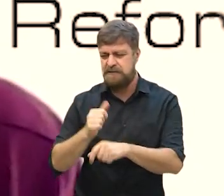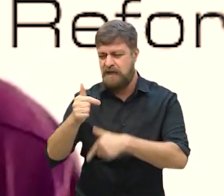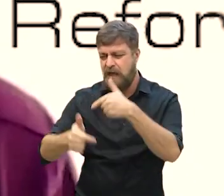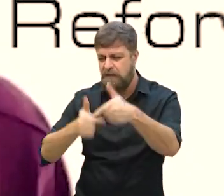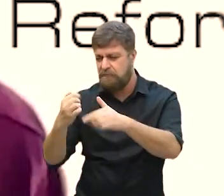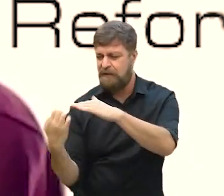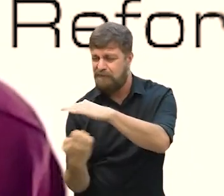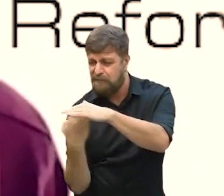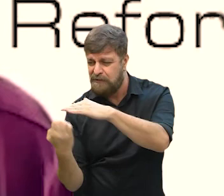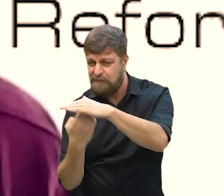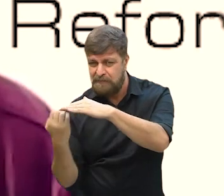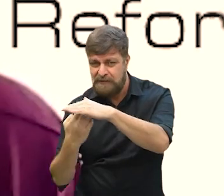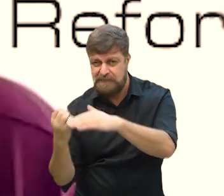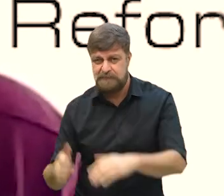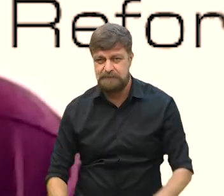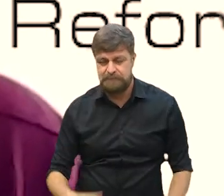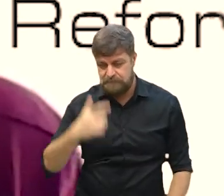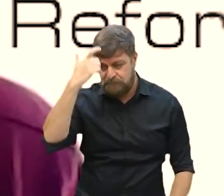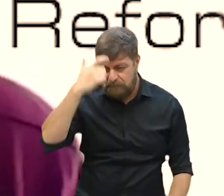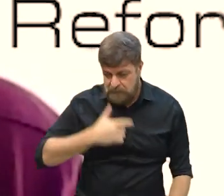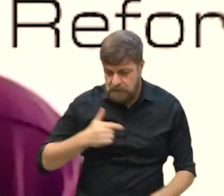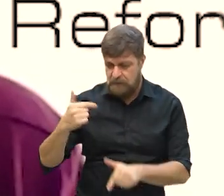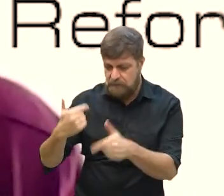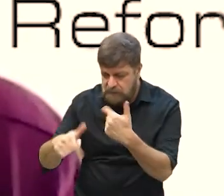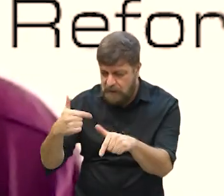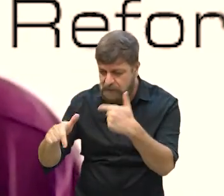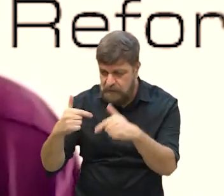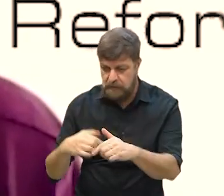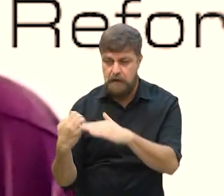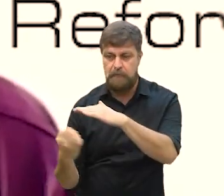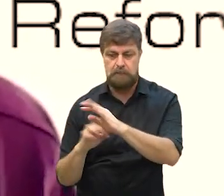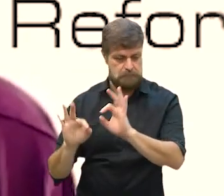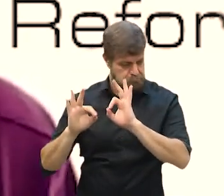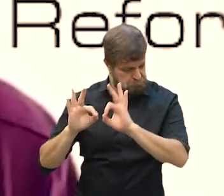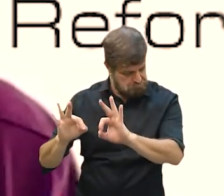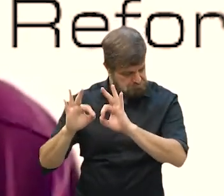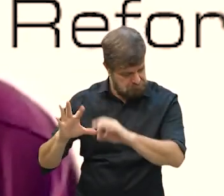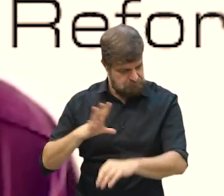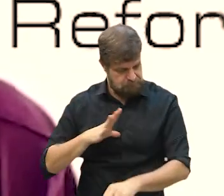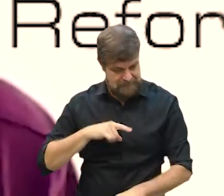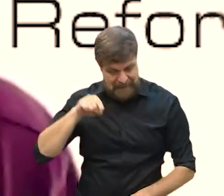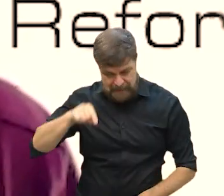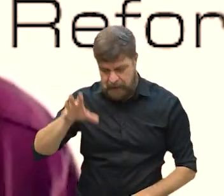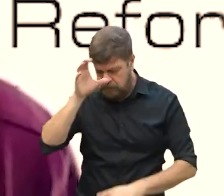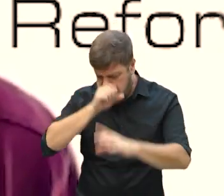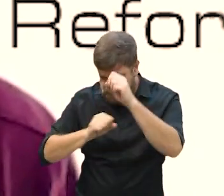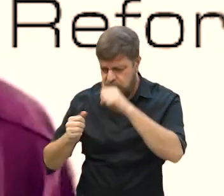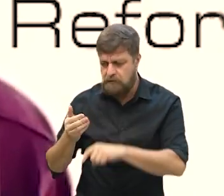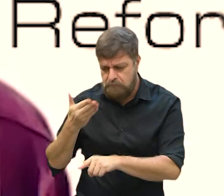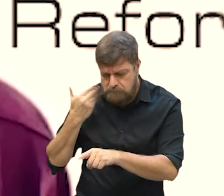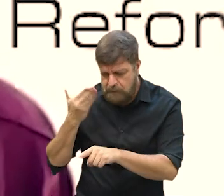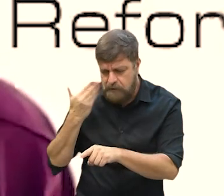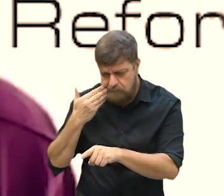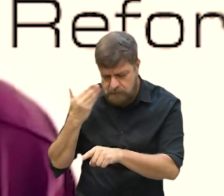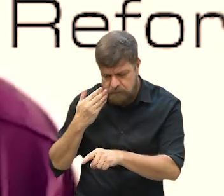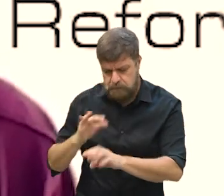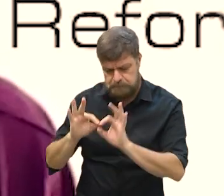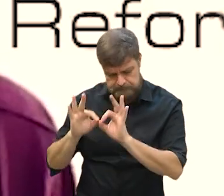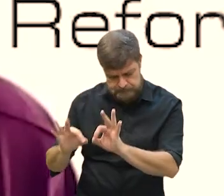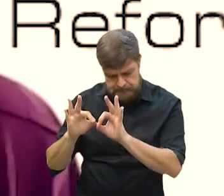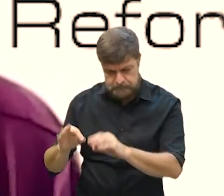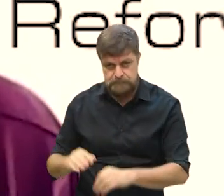numa construtora, na construtora Unitec, uma grande construtora de Campinas, que foi minha escola, devo muito a